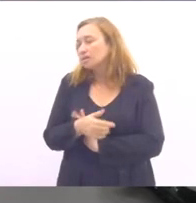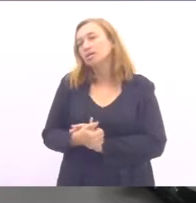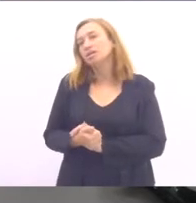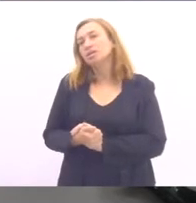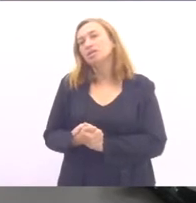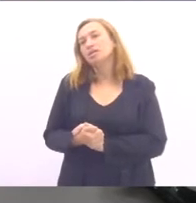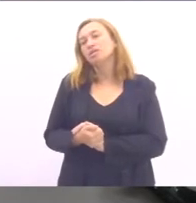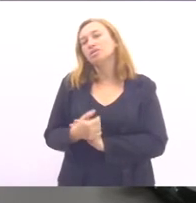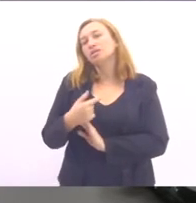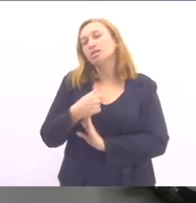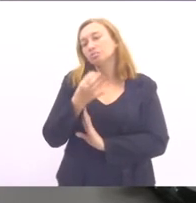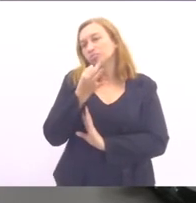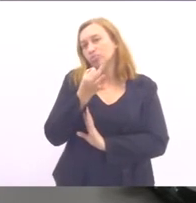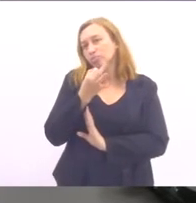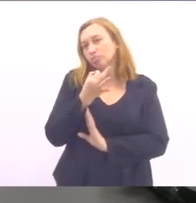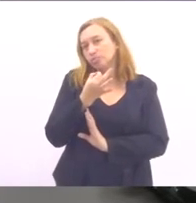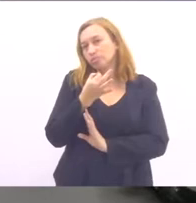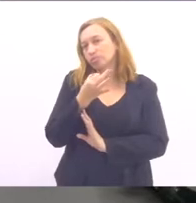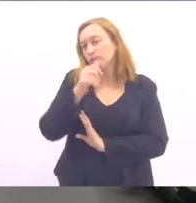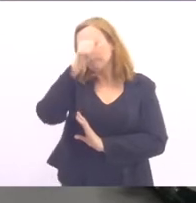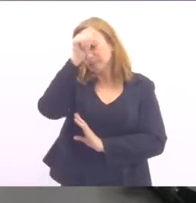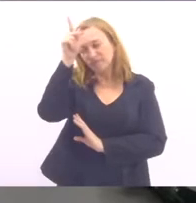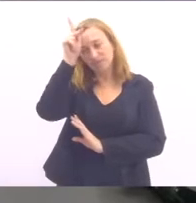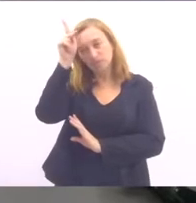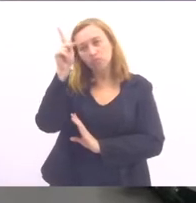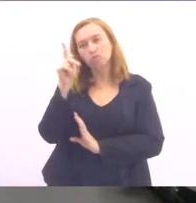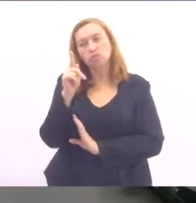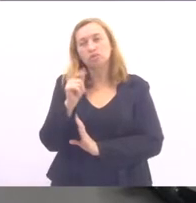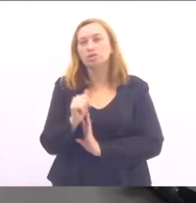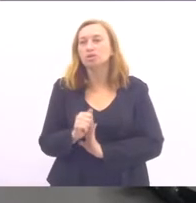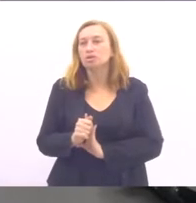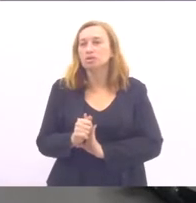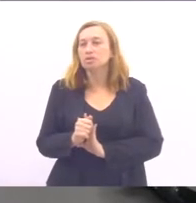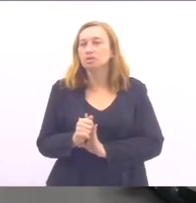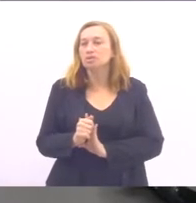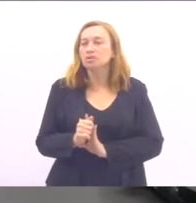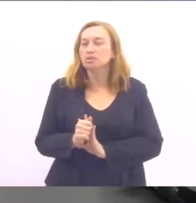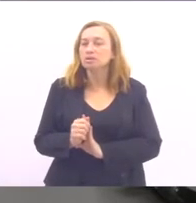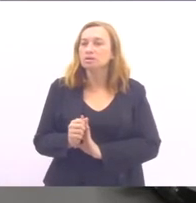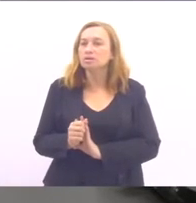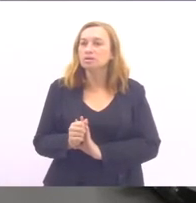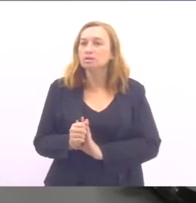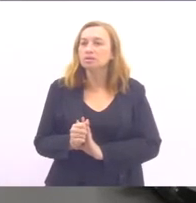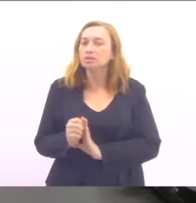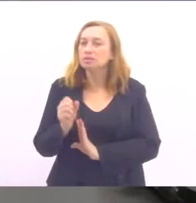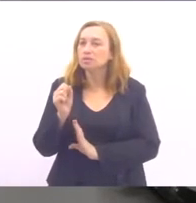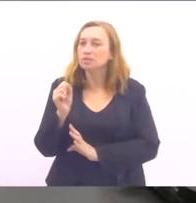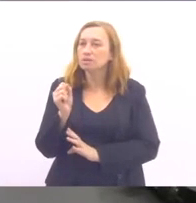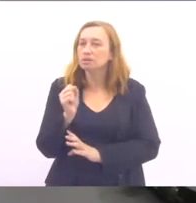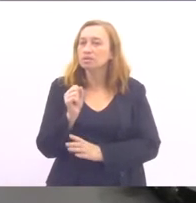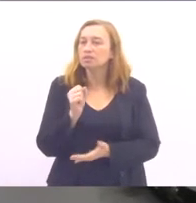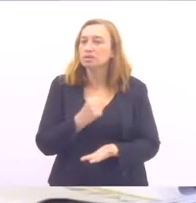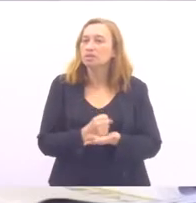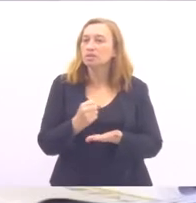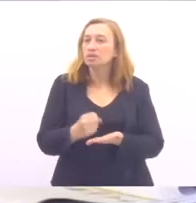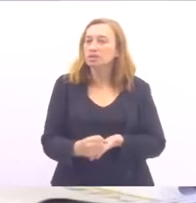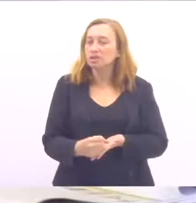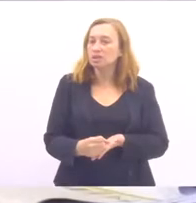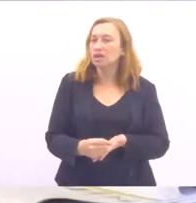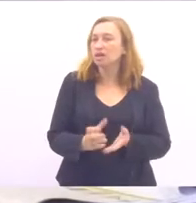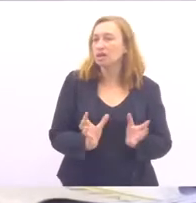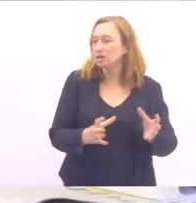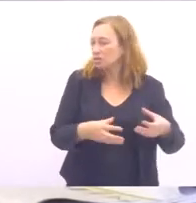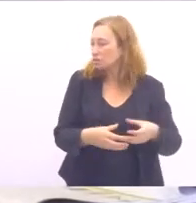um dos argumentos que as prefeituras, no meu modo de ver, completamente... abusivo para não contratar as